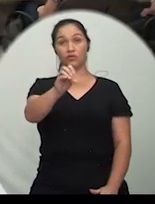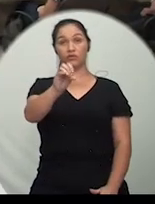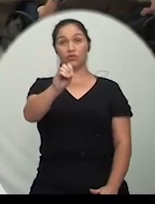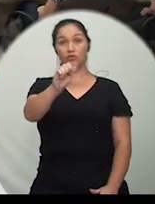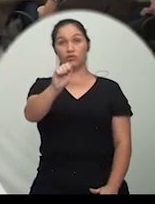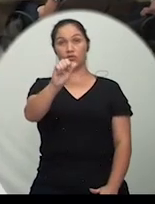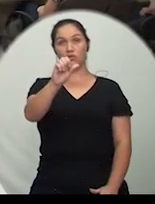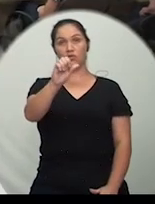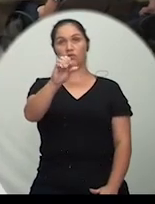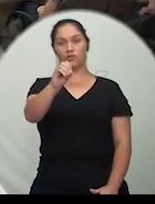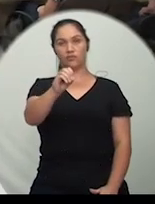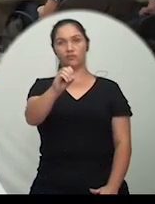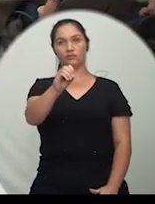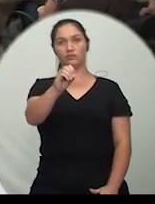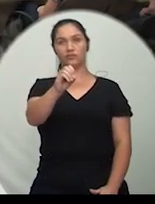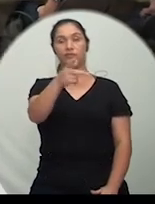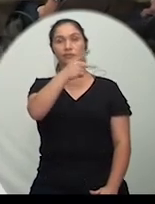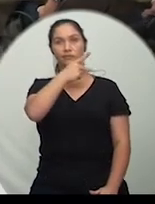MDB.